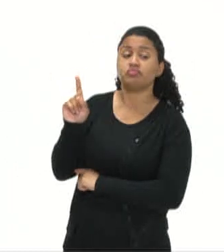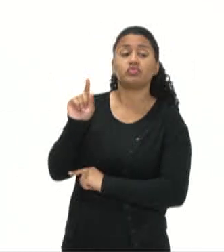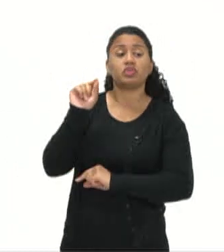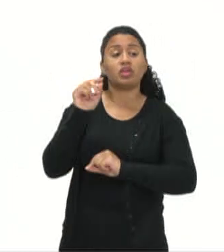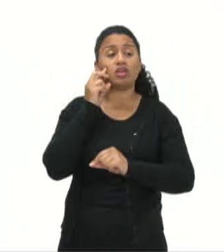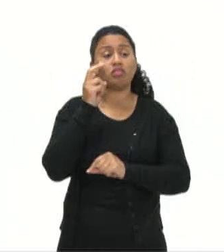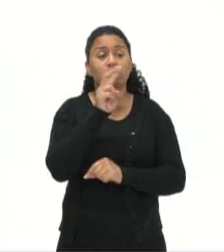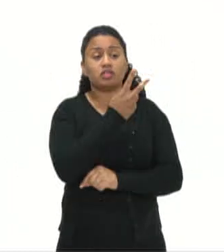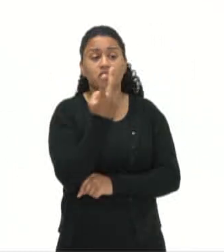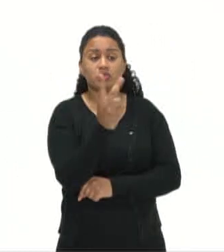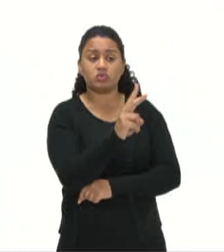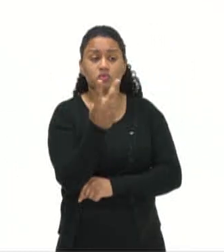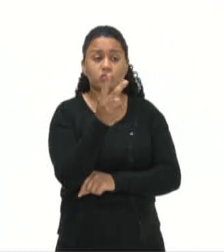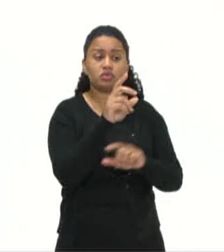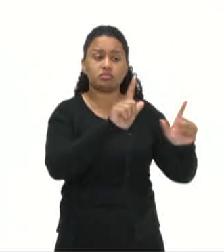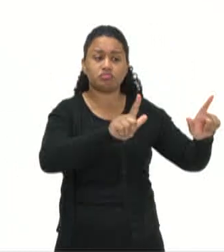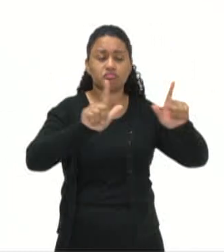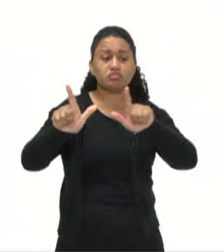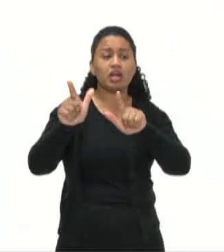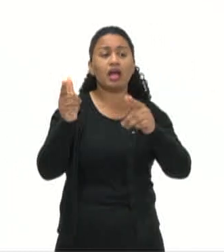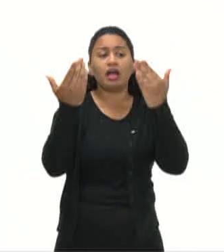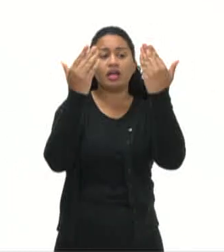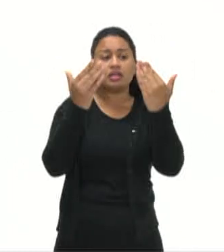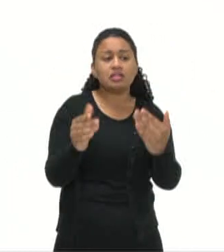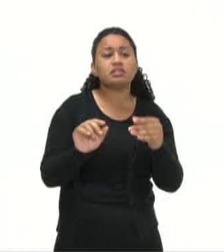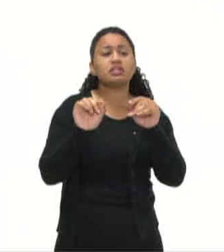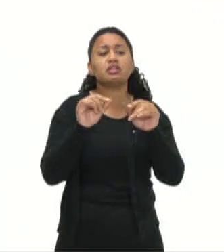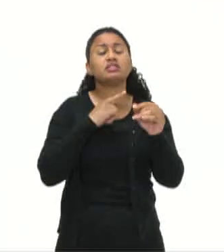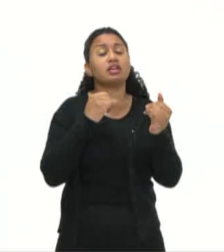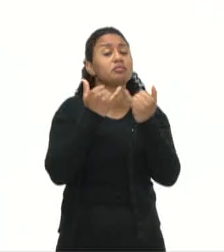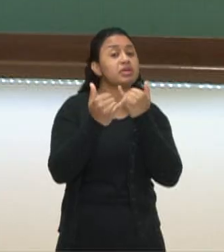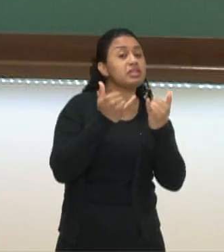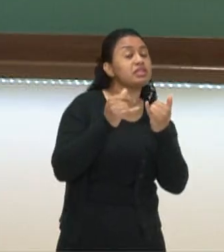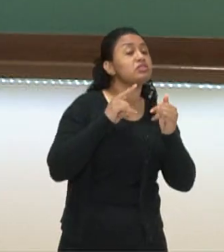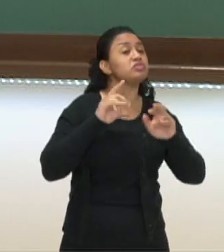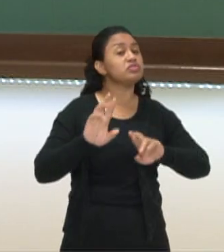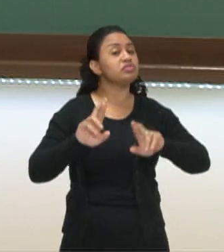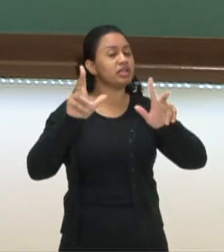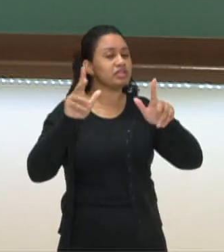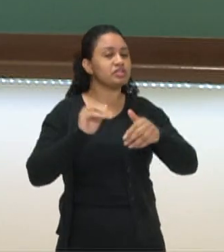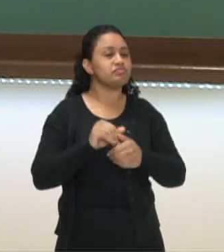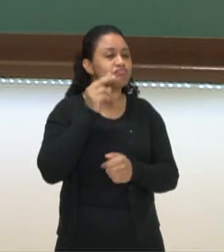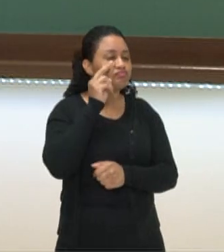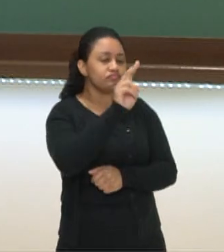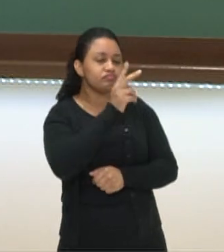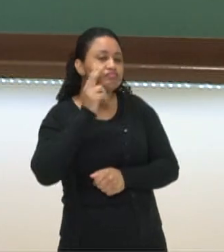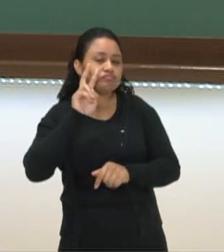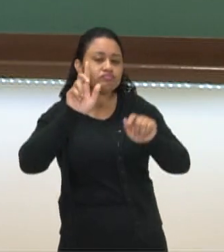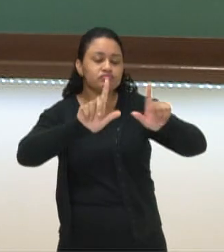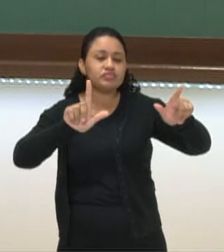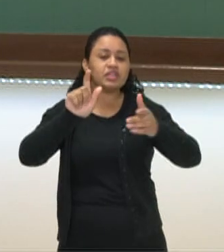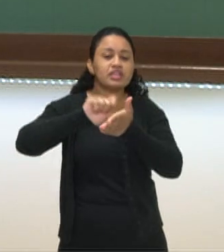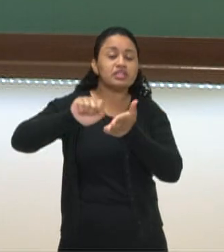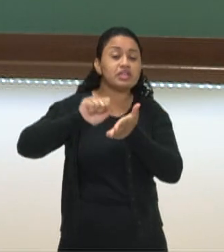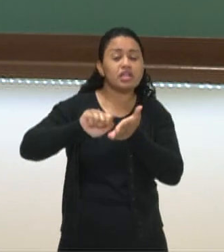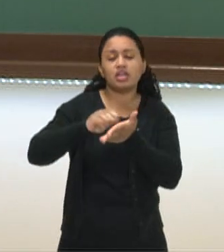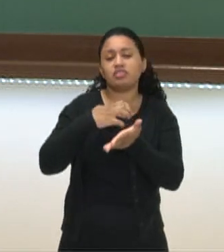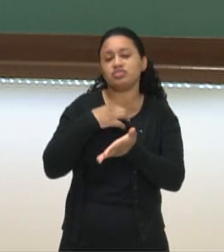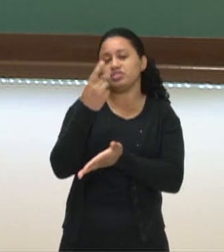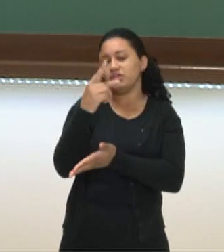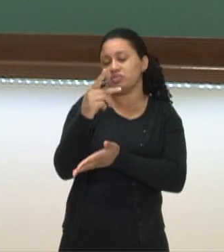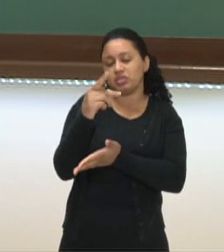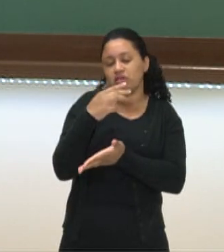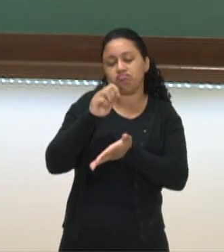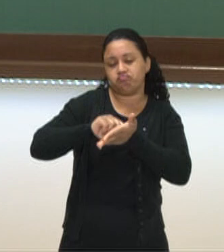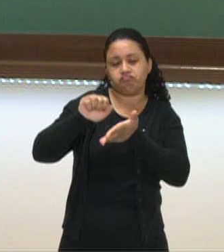as duas obras lado a lado, analise e cite suas semelhanças e diferenças. Dá uma olhadinha, descreva para mim com as suas palavras, sem